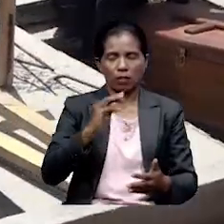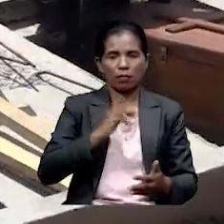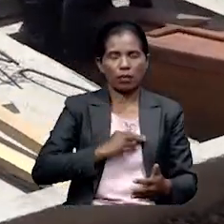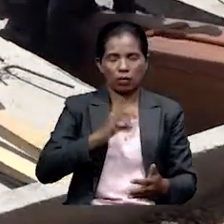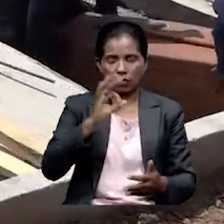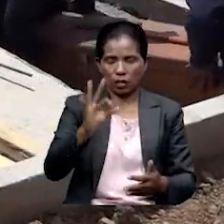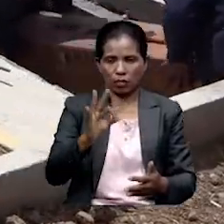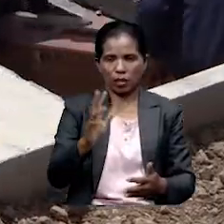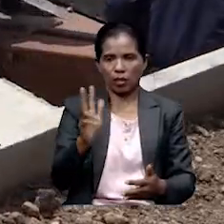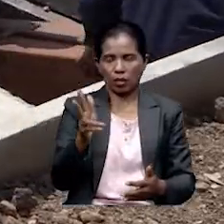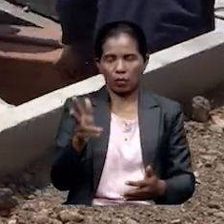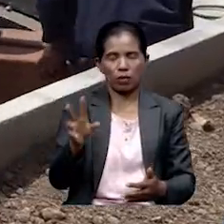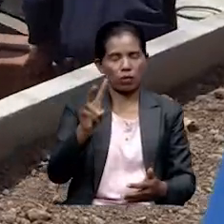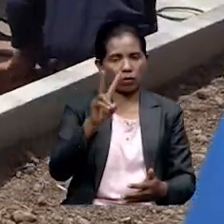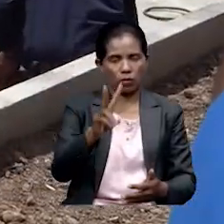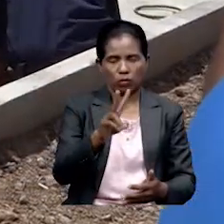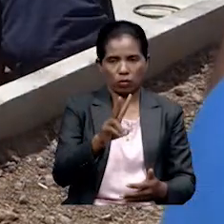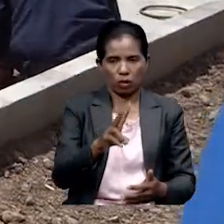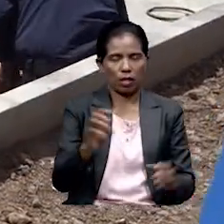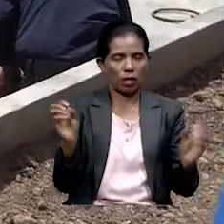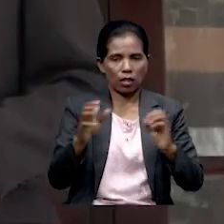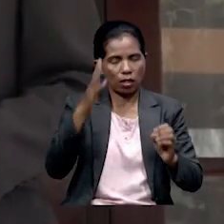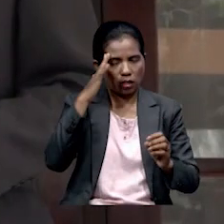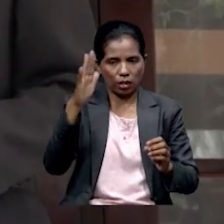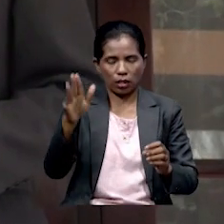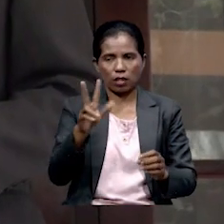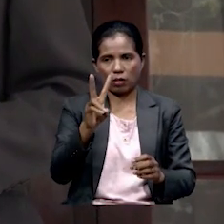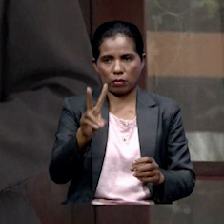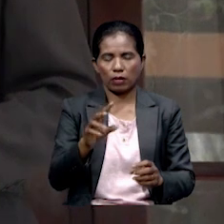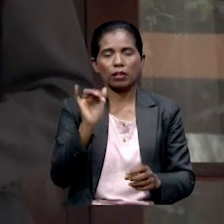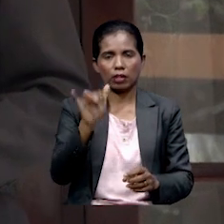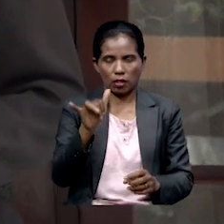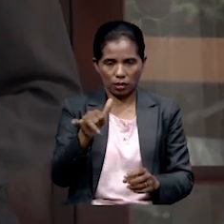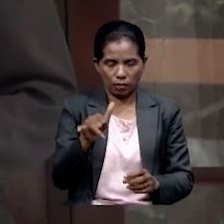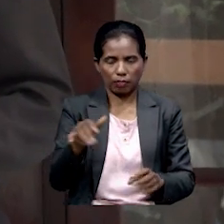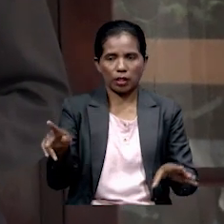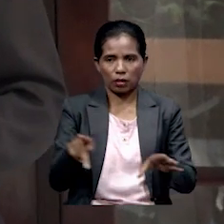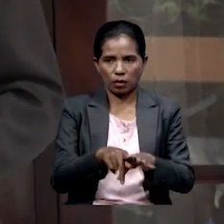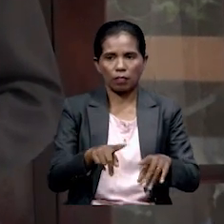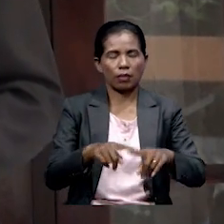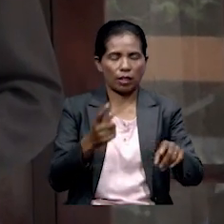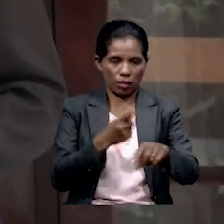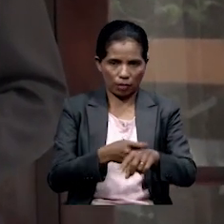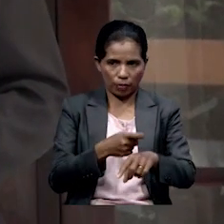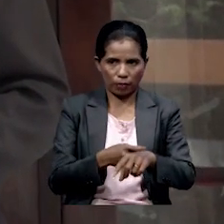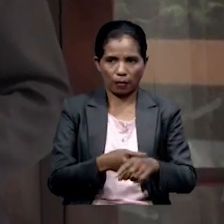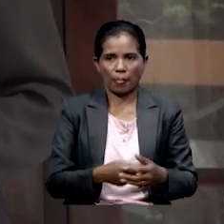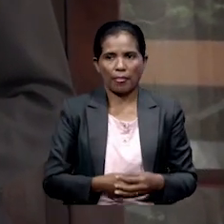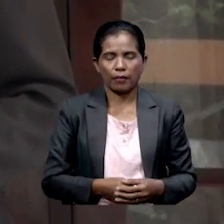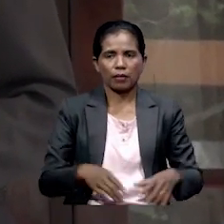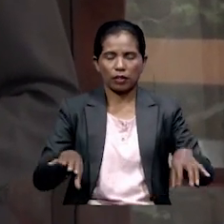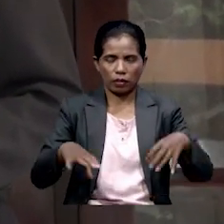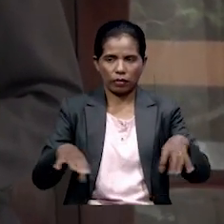na rua. Concorda. Concorda. Si participa. Mai bel depende tempo tamba servisi